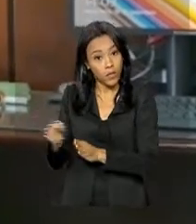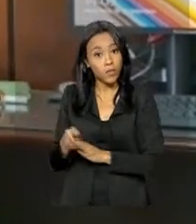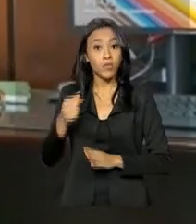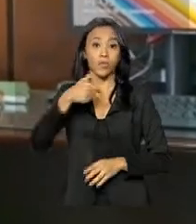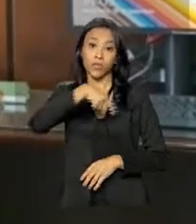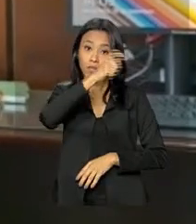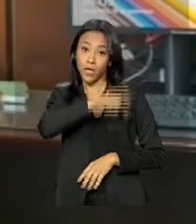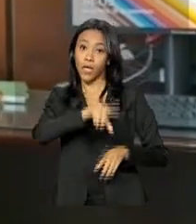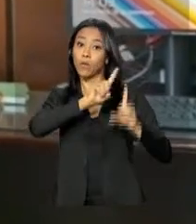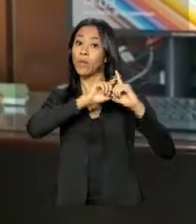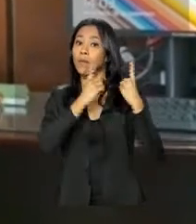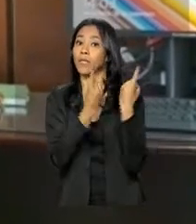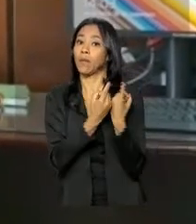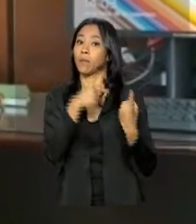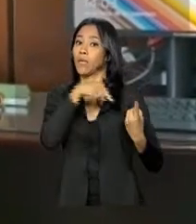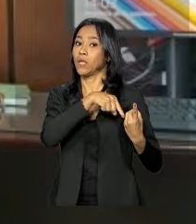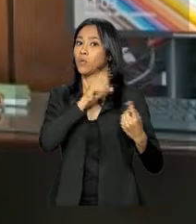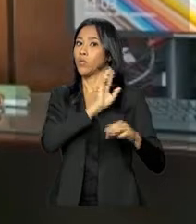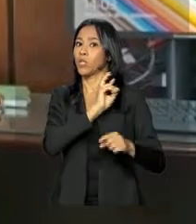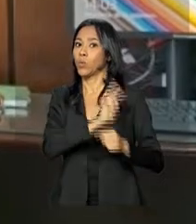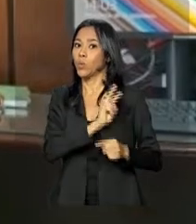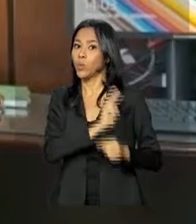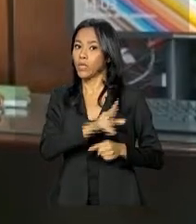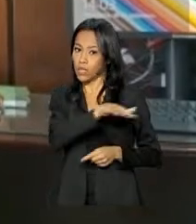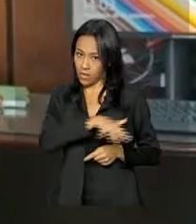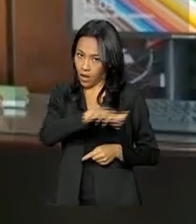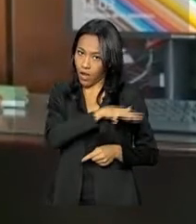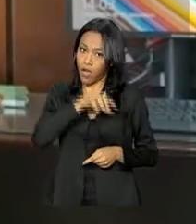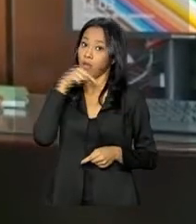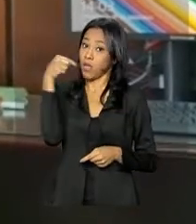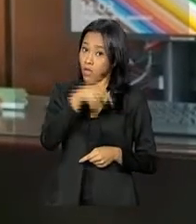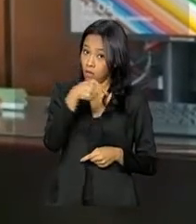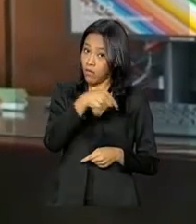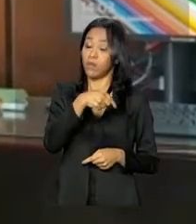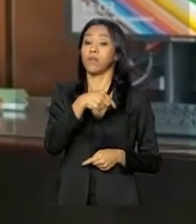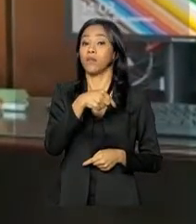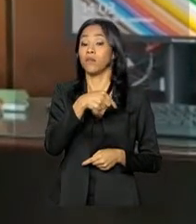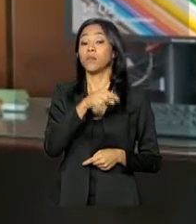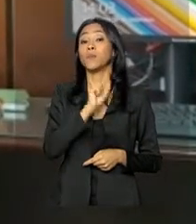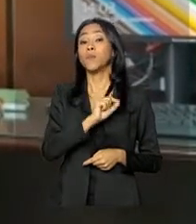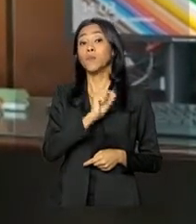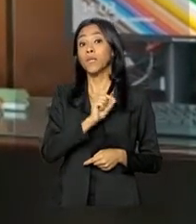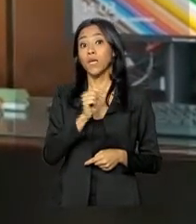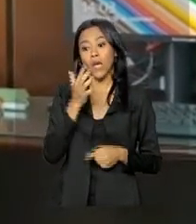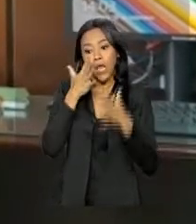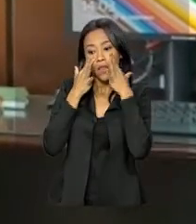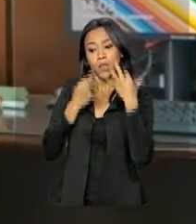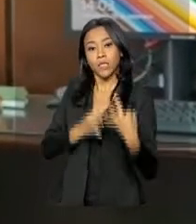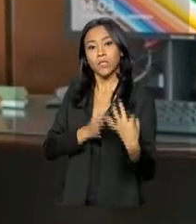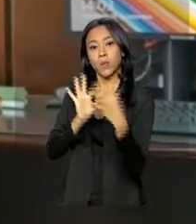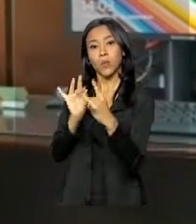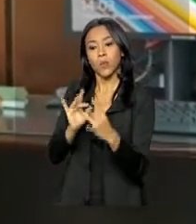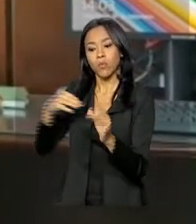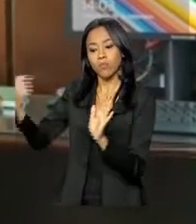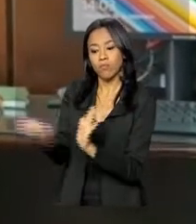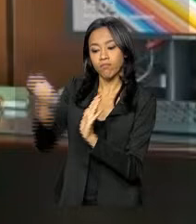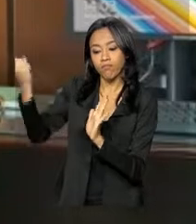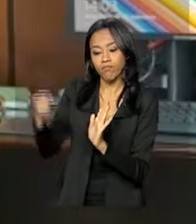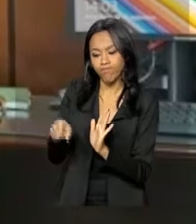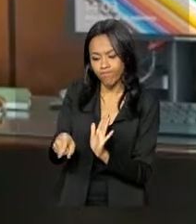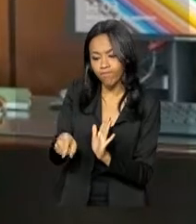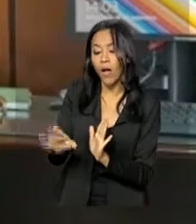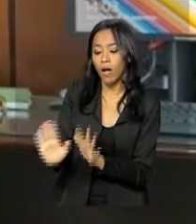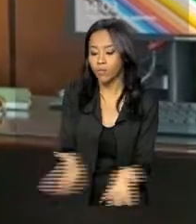nosso departamento que cuida da parte animal, para que ele olhe com todo cuidado os certificados de